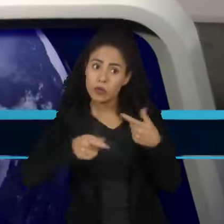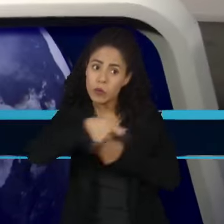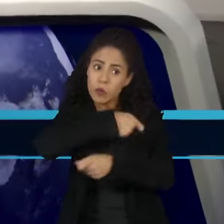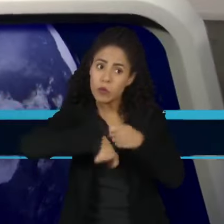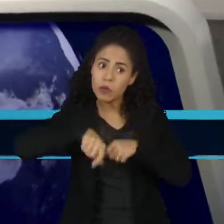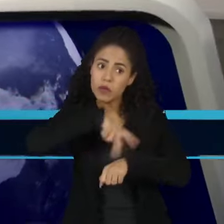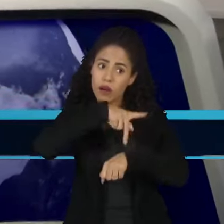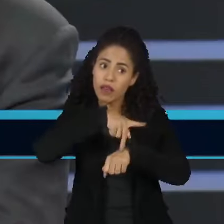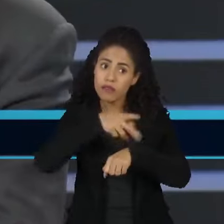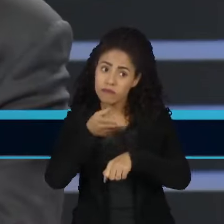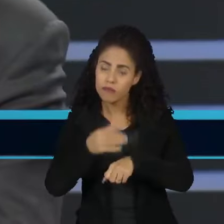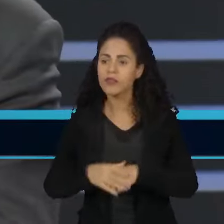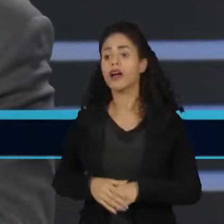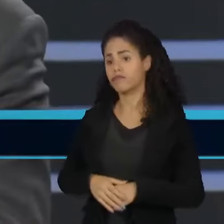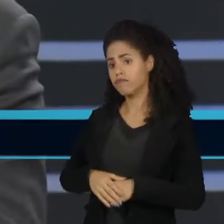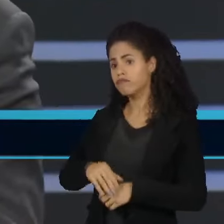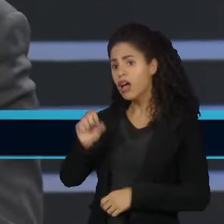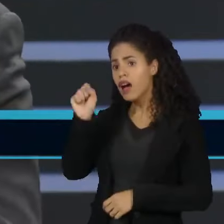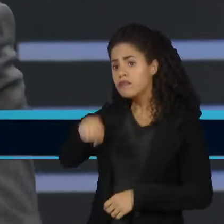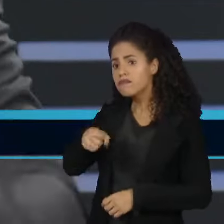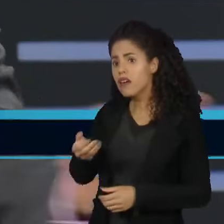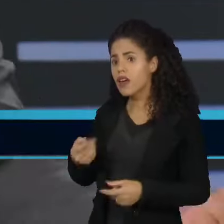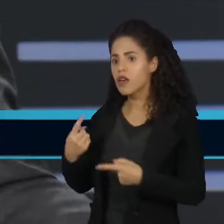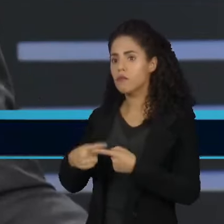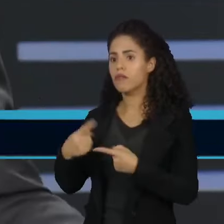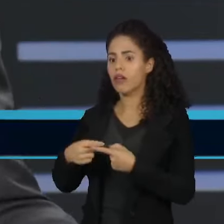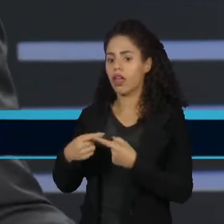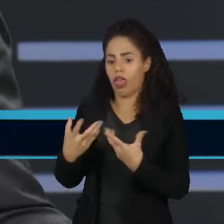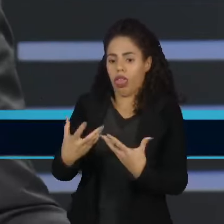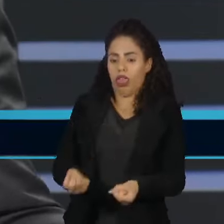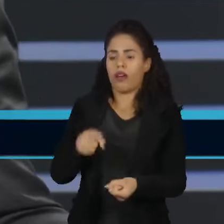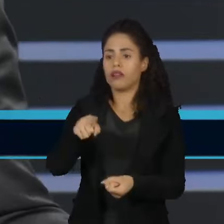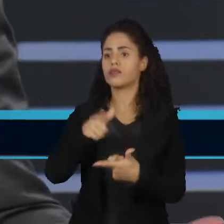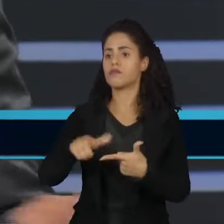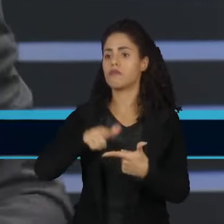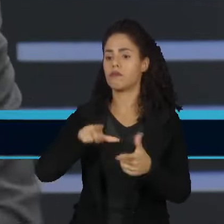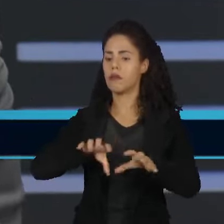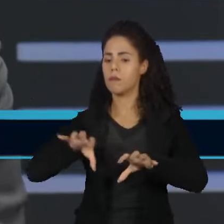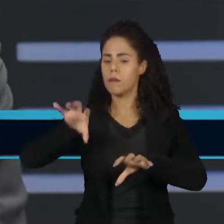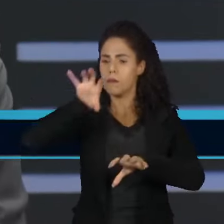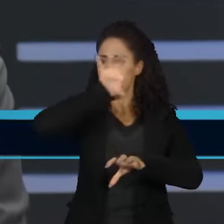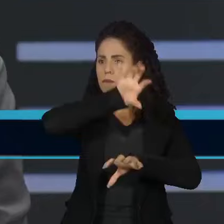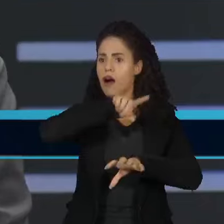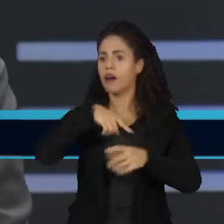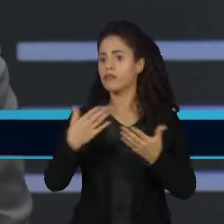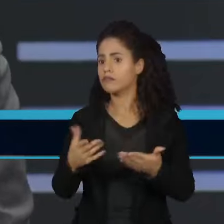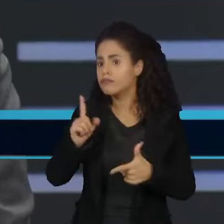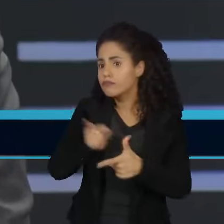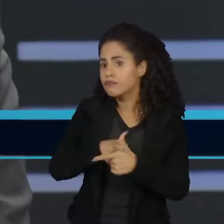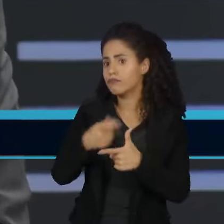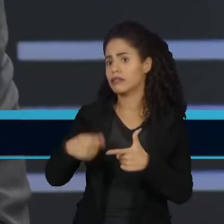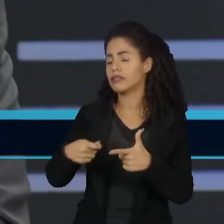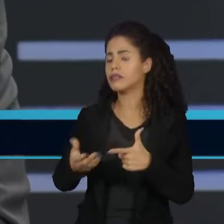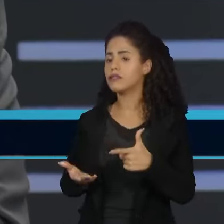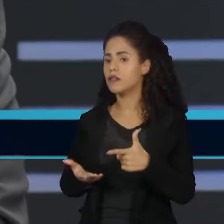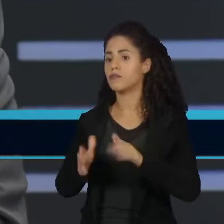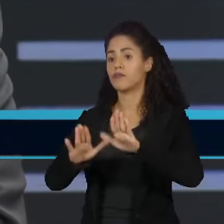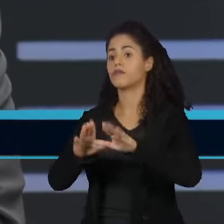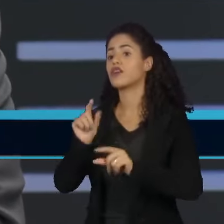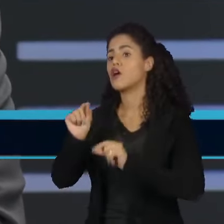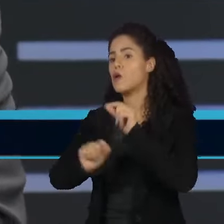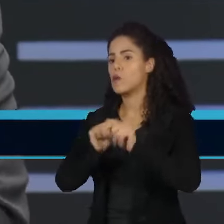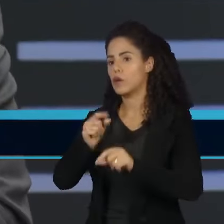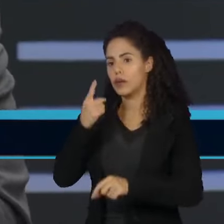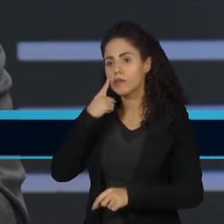que todos os outros estados vão ter que assumir a bomba desses estados que assumiram a dívida, né? Então, existe